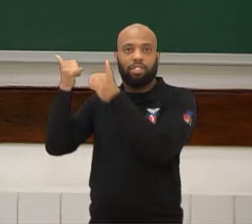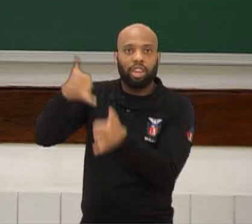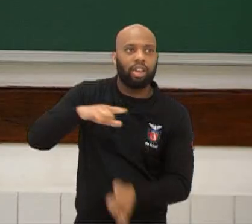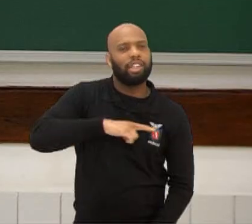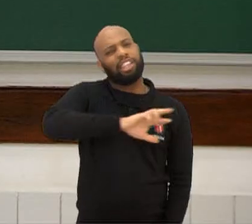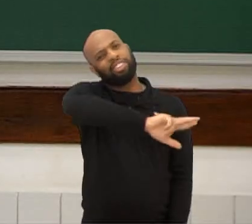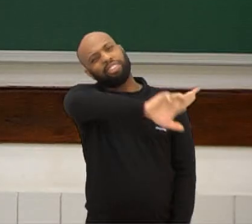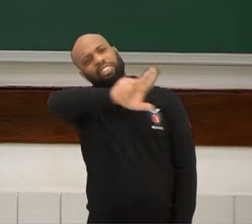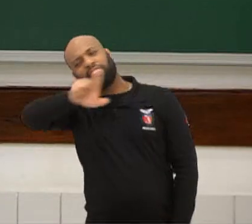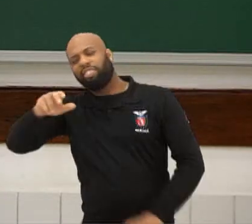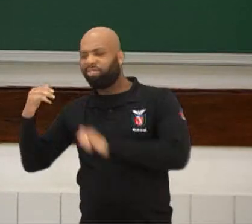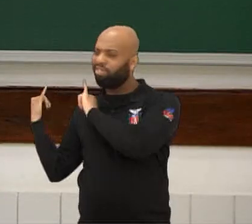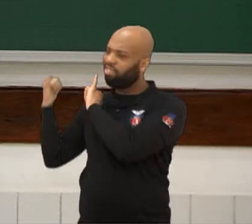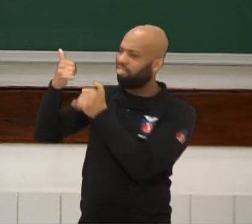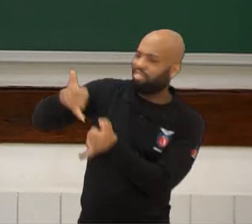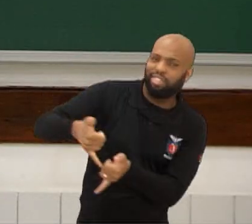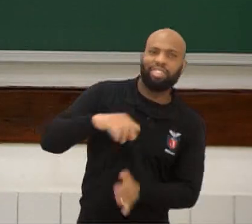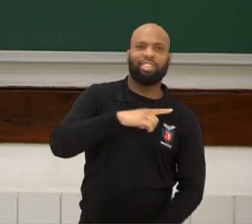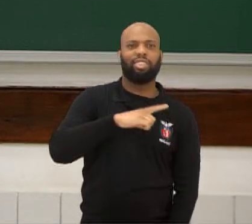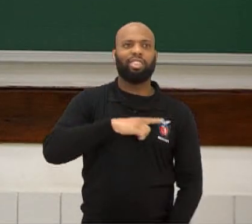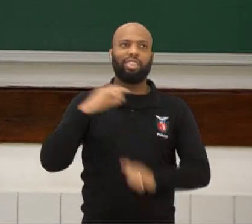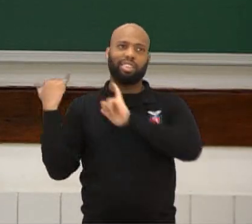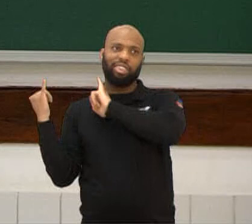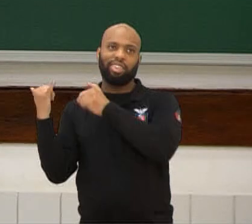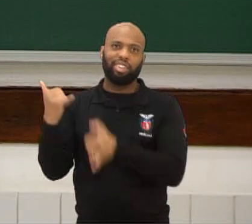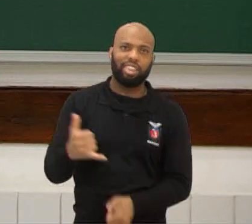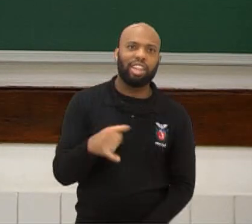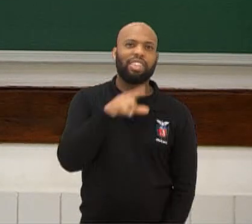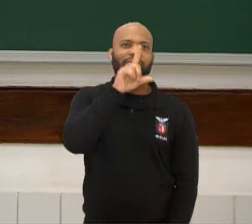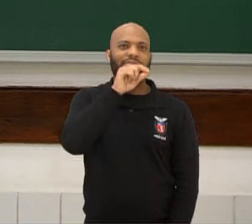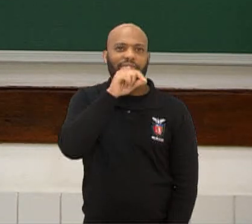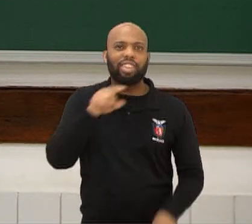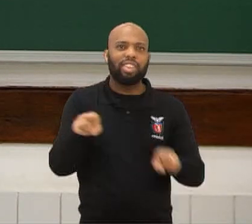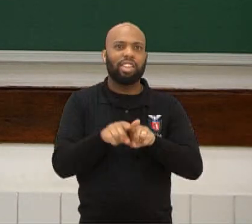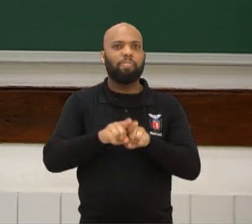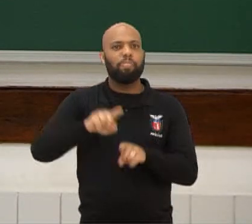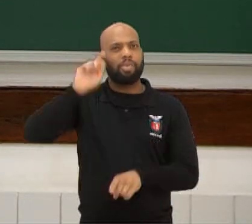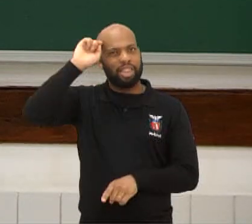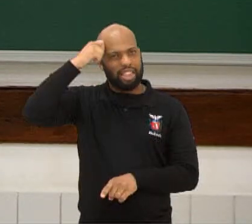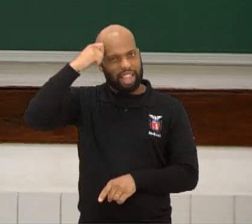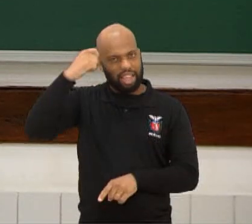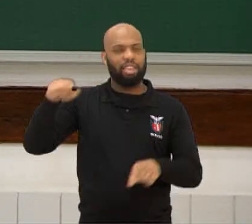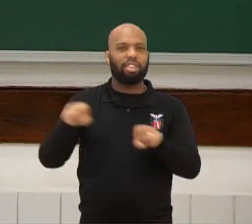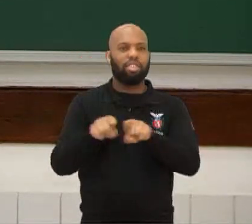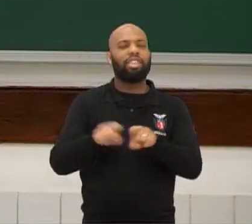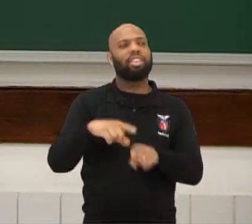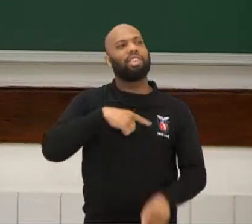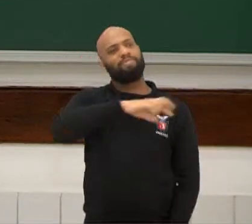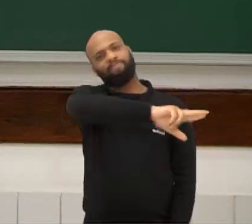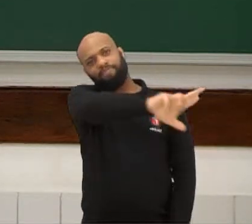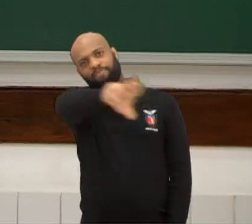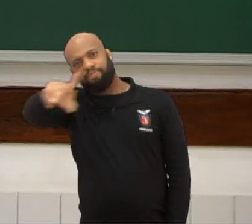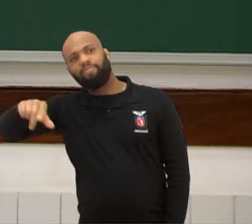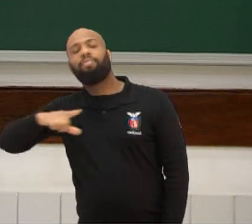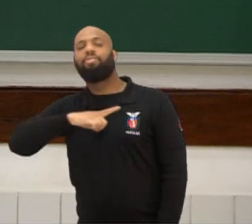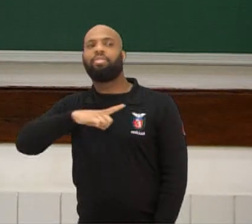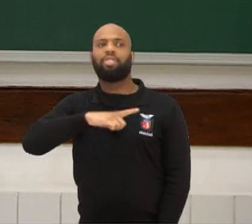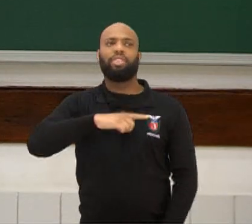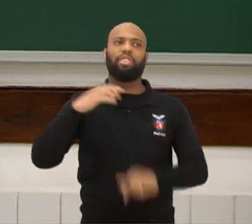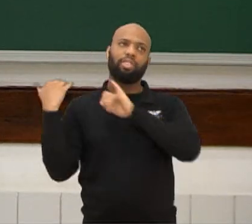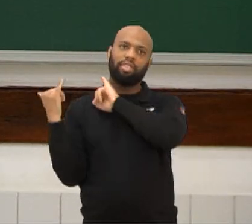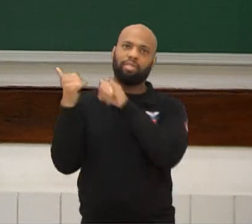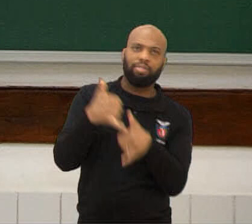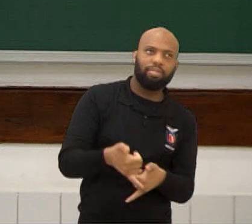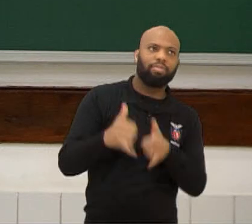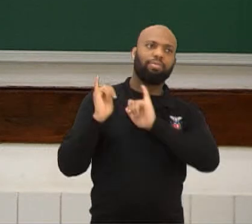temos muitas lendas. Lenda do João de Barro, do Negrinho do Pastoreio, tem uma riqueza muito grande em